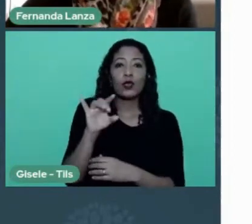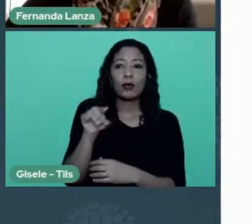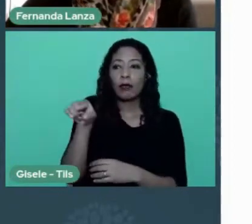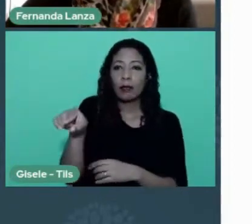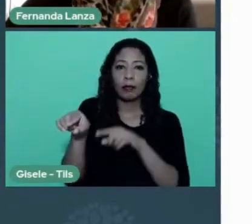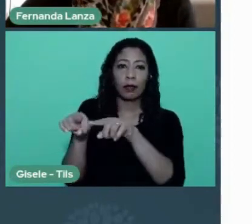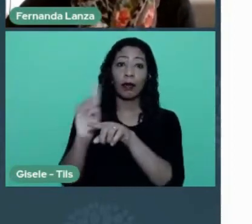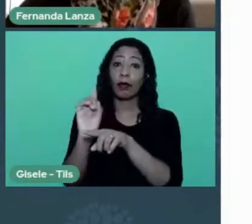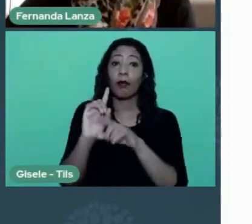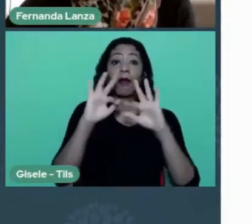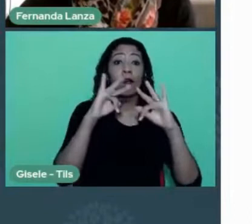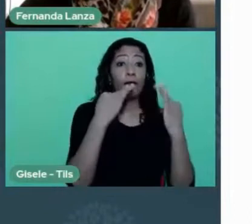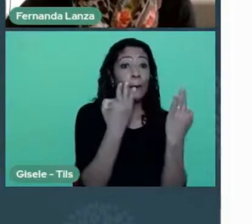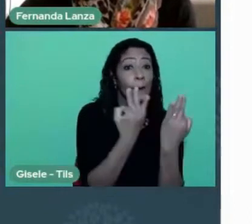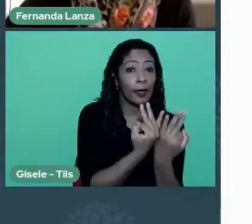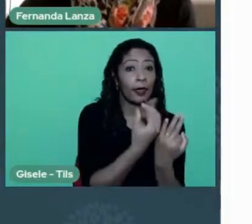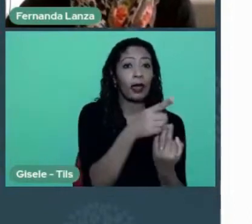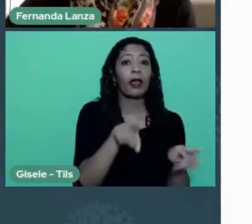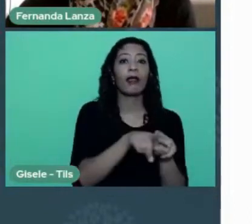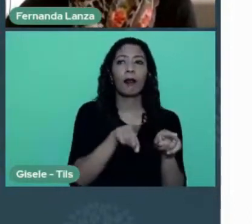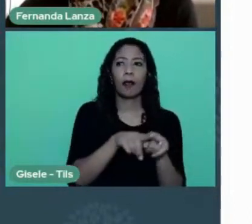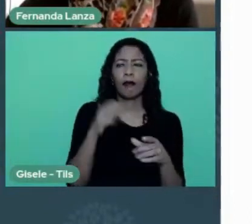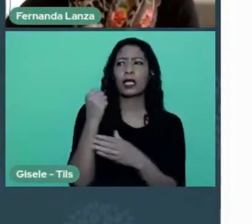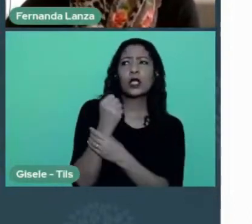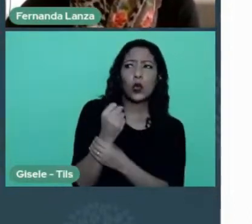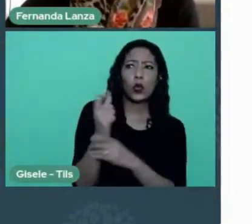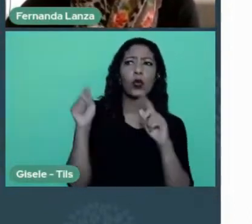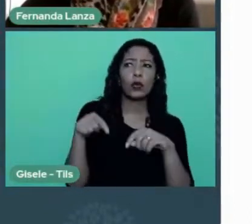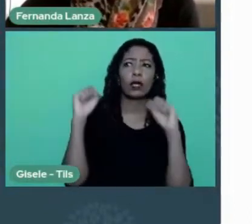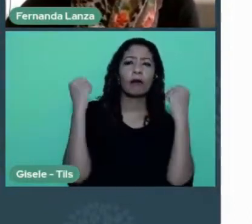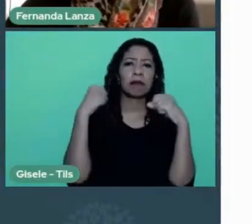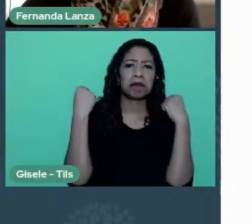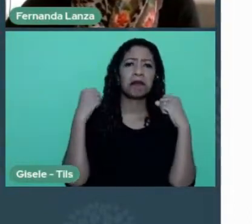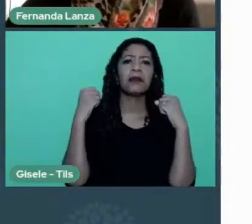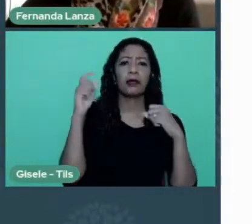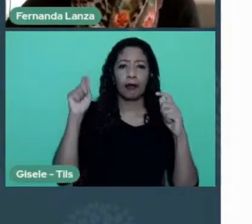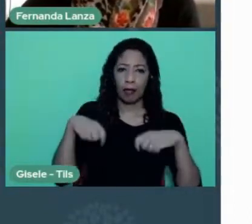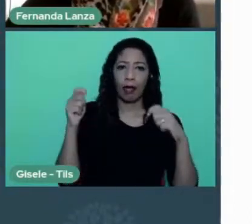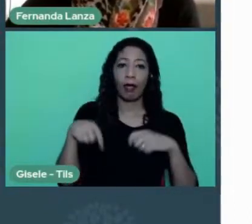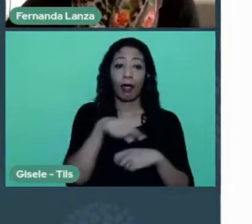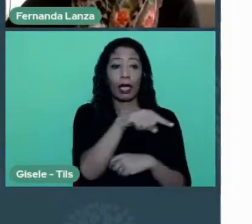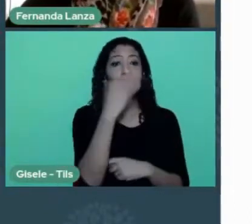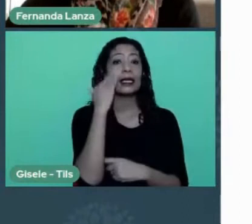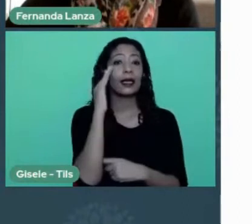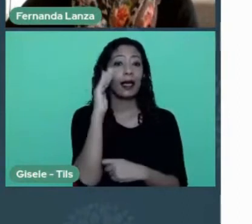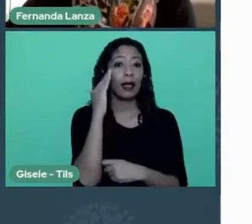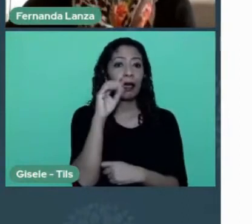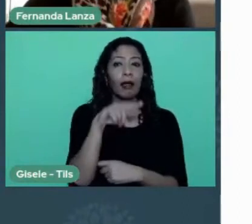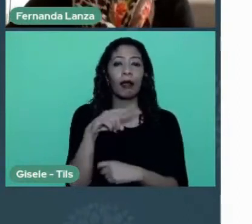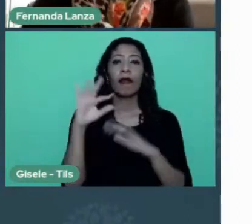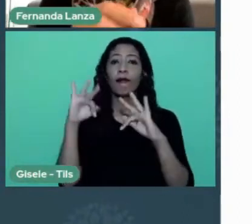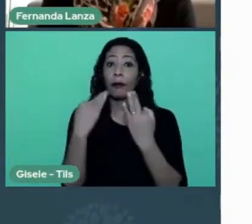também para a família, de tal maneira que a família entenda que o exercício é importante. Muitas vezes, os